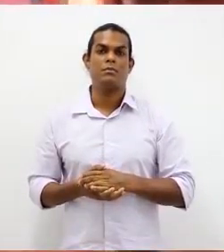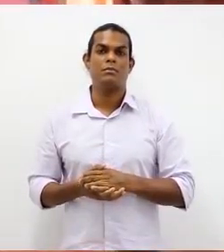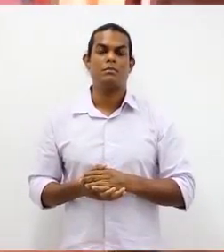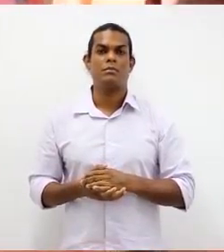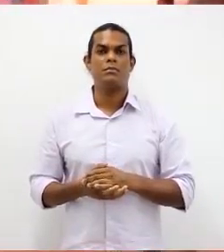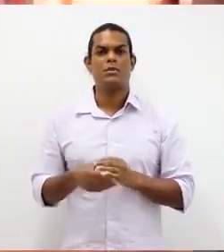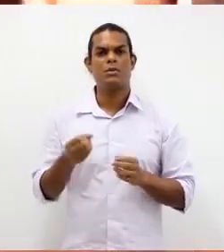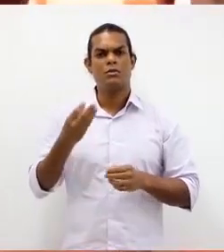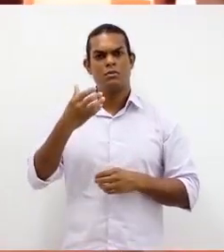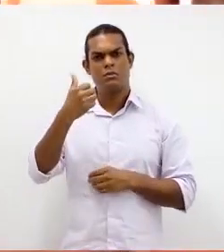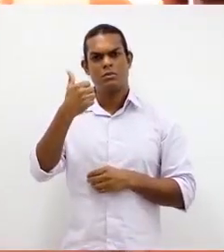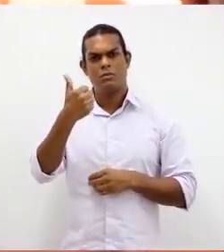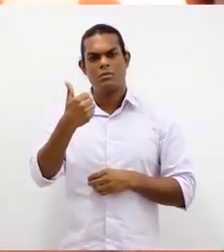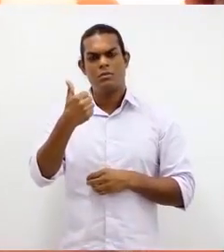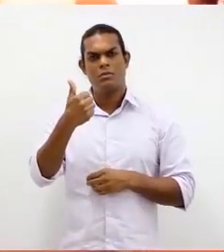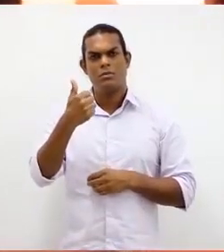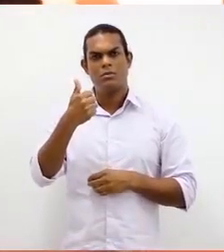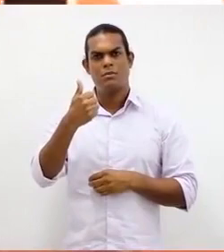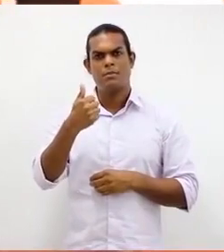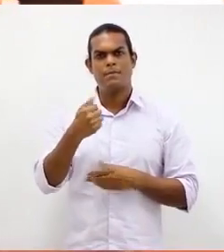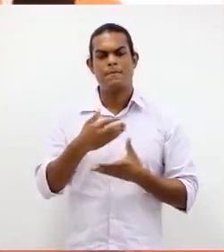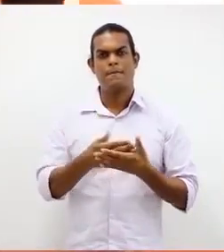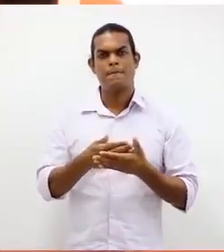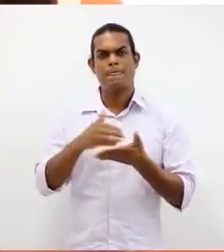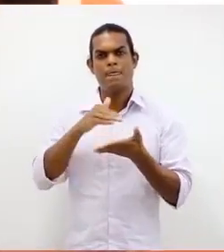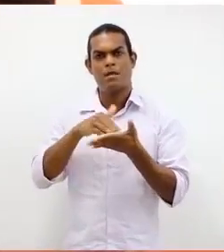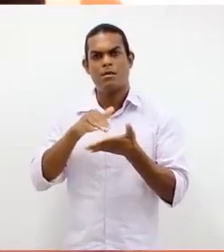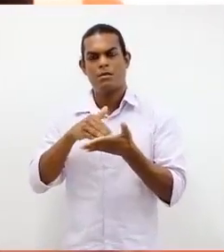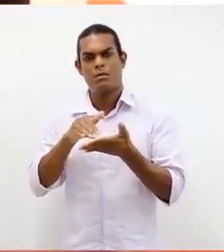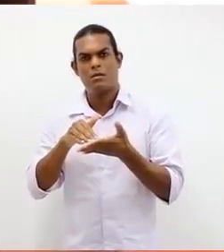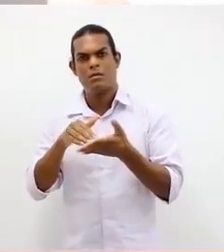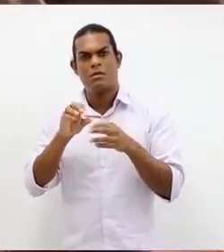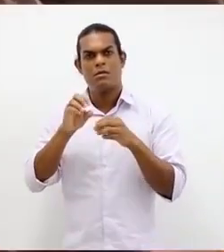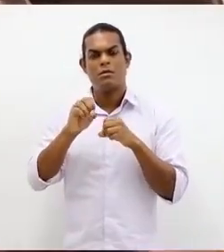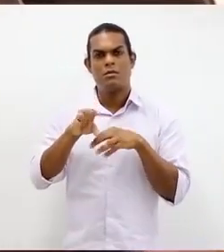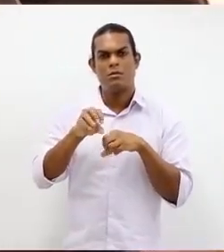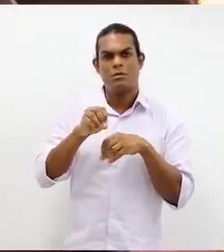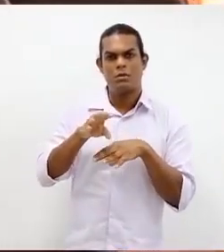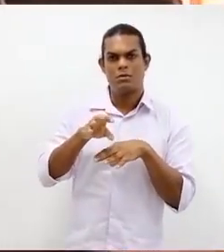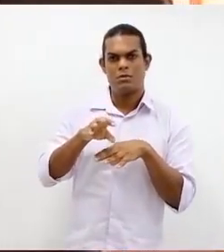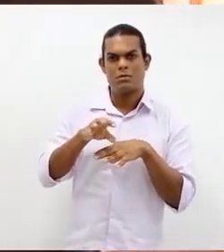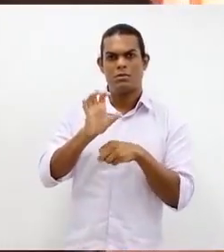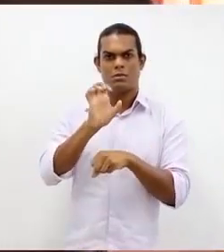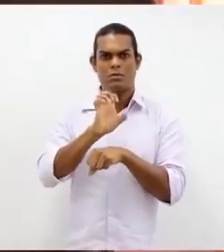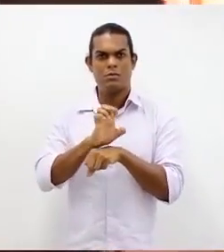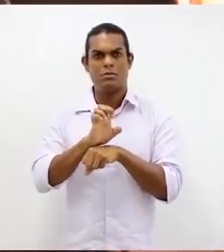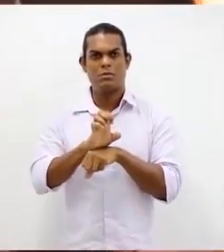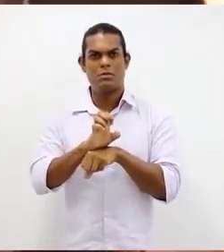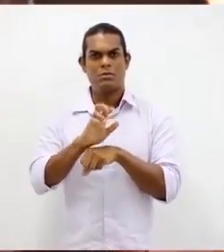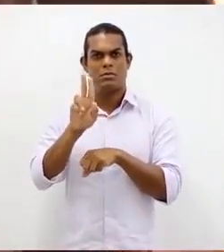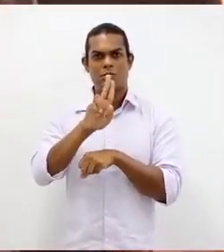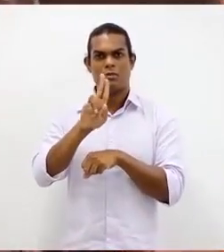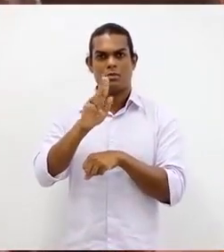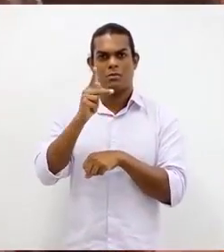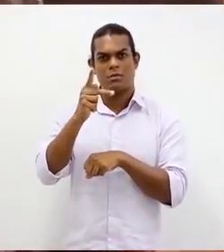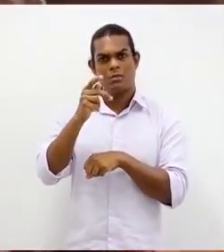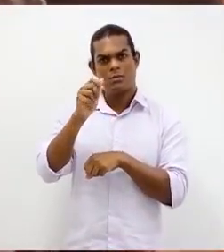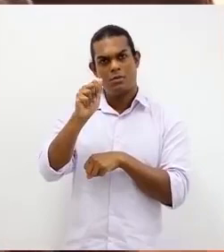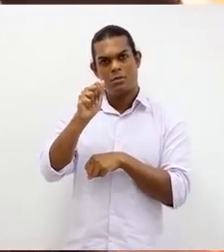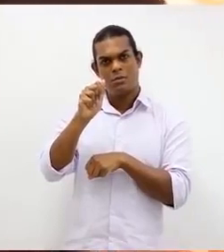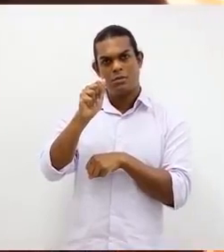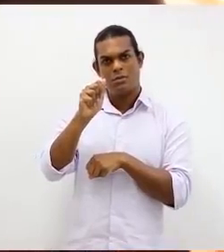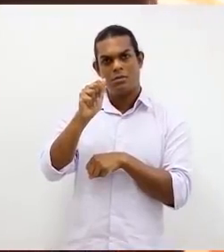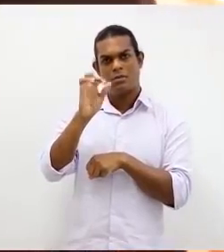Ô Patrícia, tudo bem? Arthur Paiva, Secretaria de Educação do Estado. Patrícia. Patrícia, obrigado, está aqui. Bom, é muito